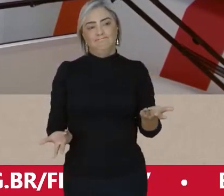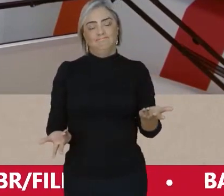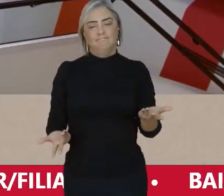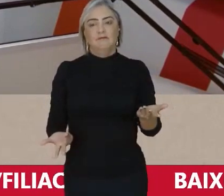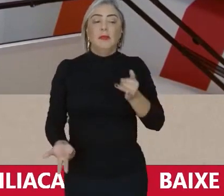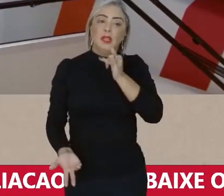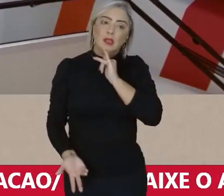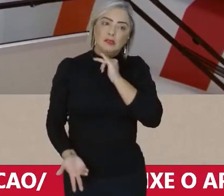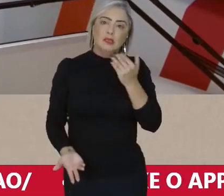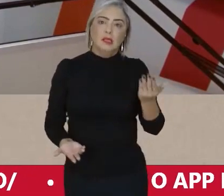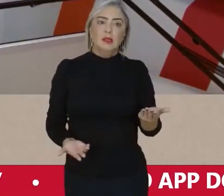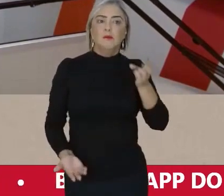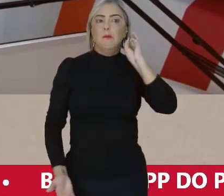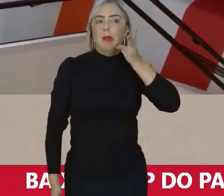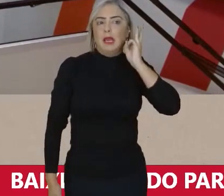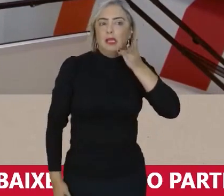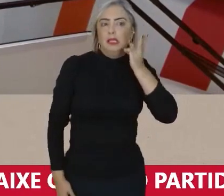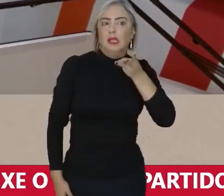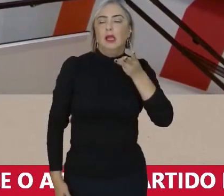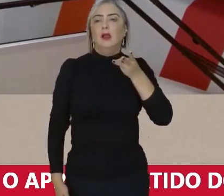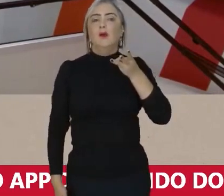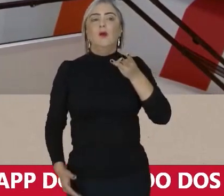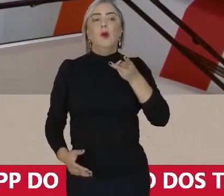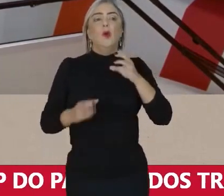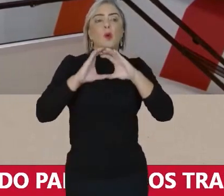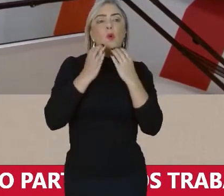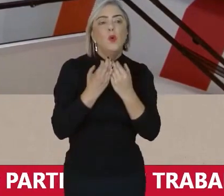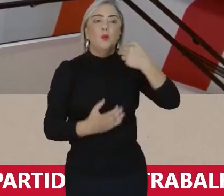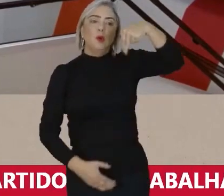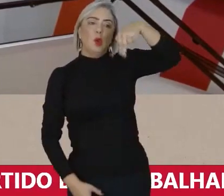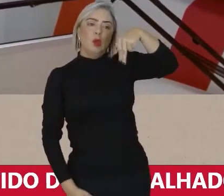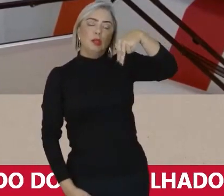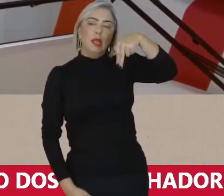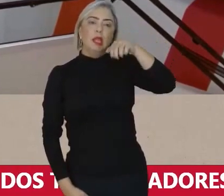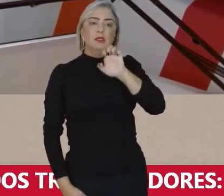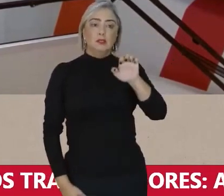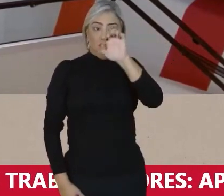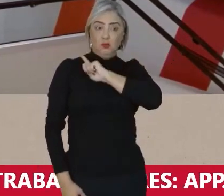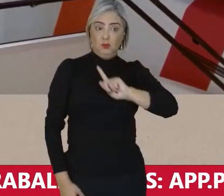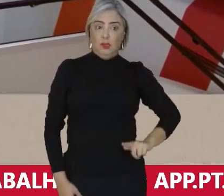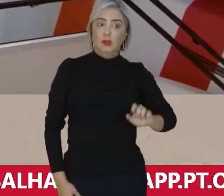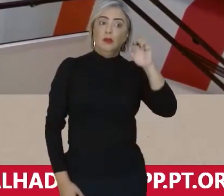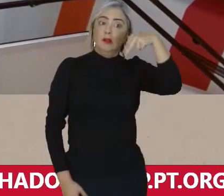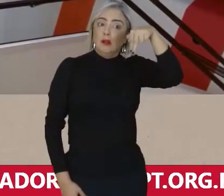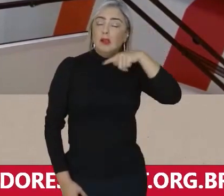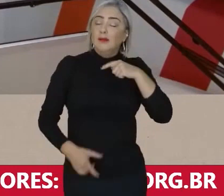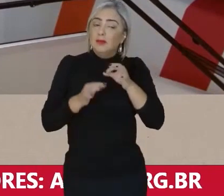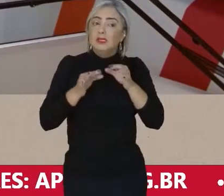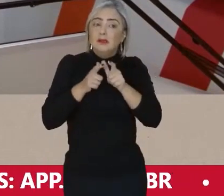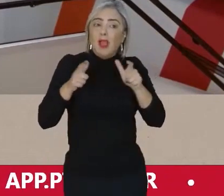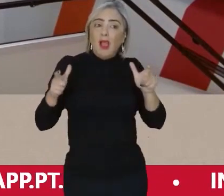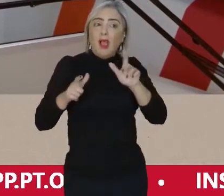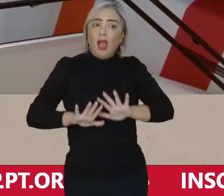a exemplo do que fez o Maranhão, do que está fazendo o Consórcio Nordeste, os nossos governos estaduais do Nordeste, é preciso estender isso